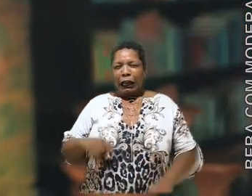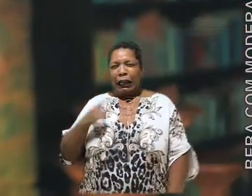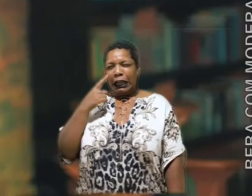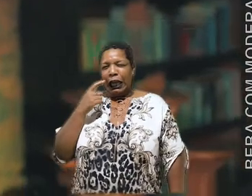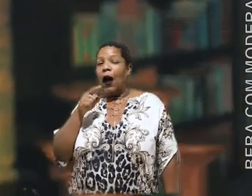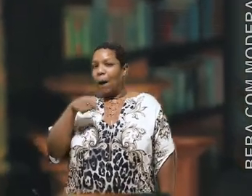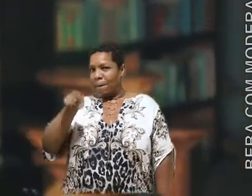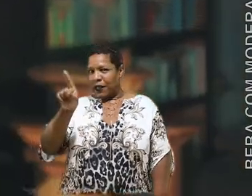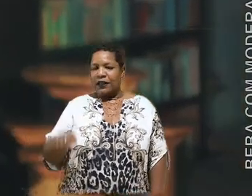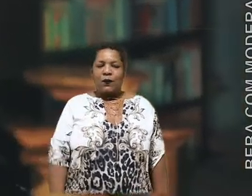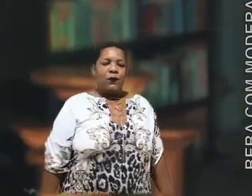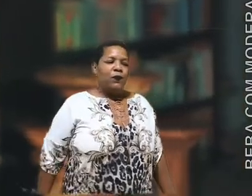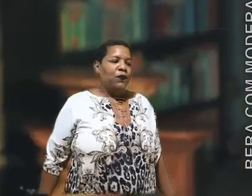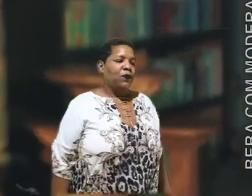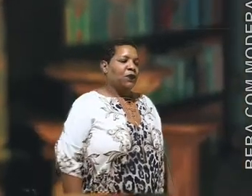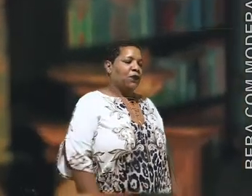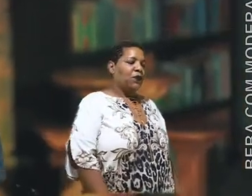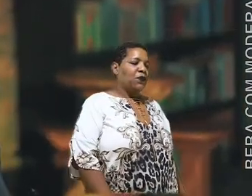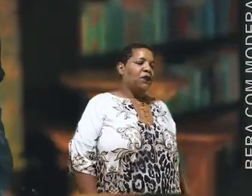E aí